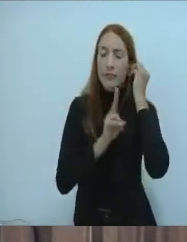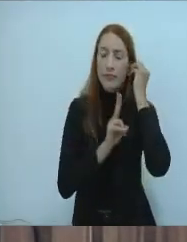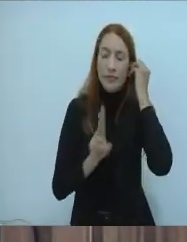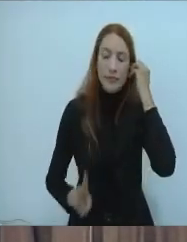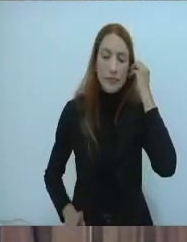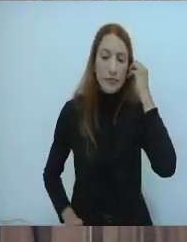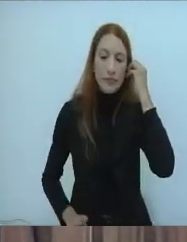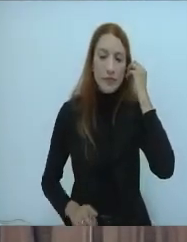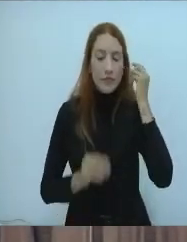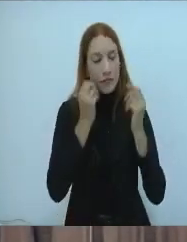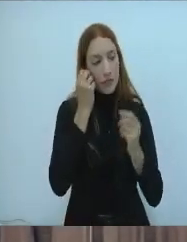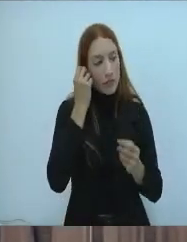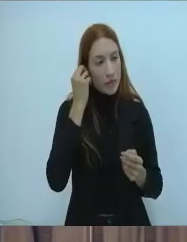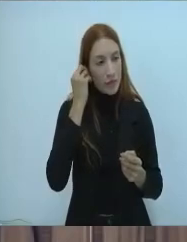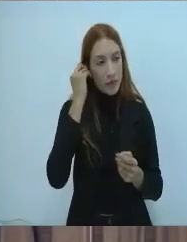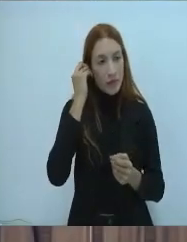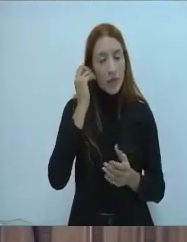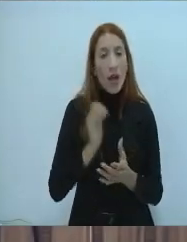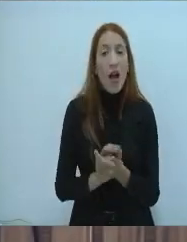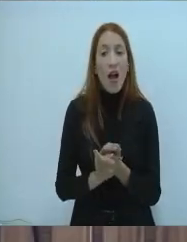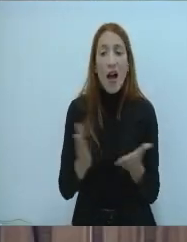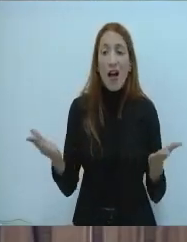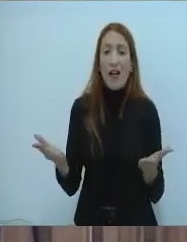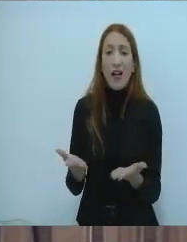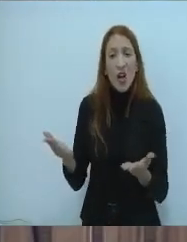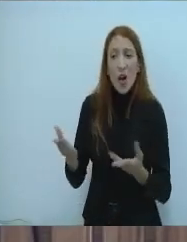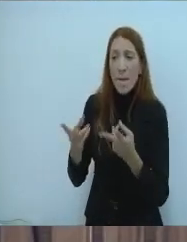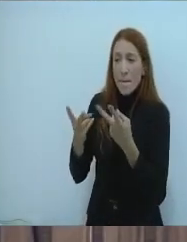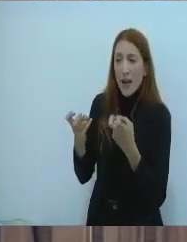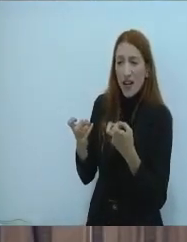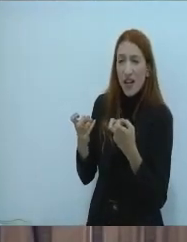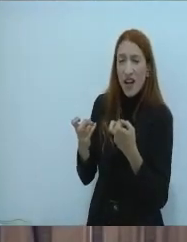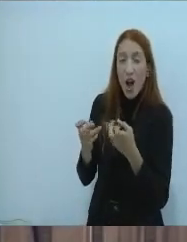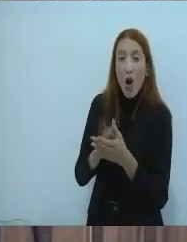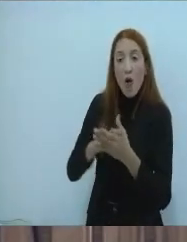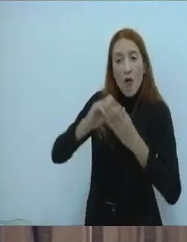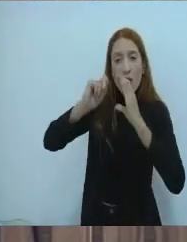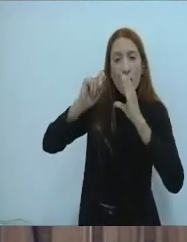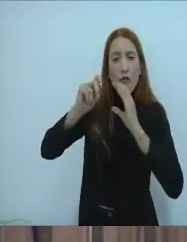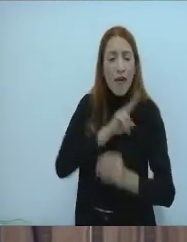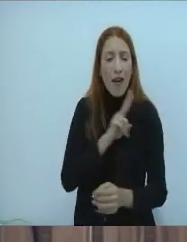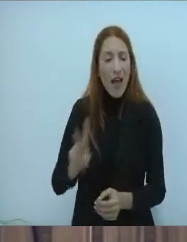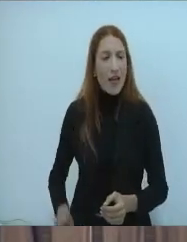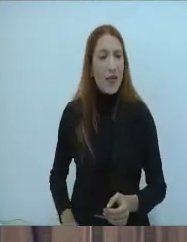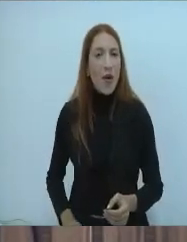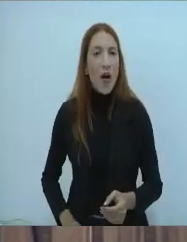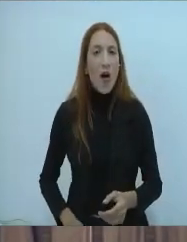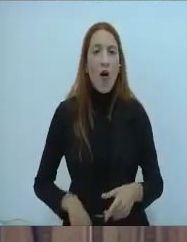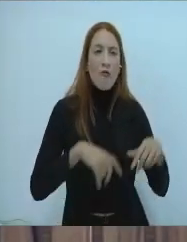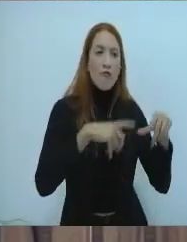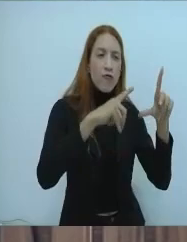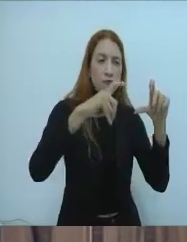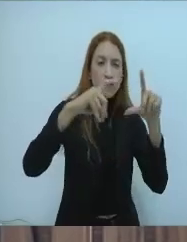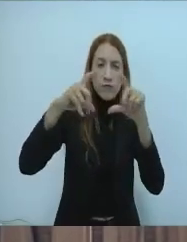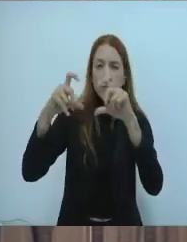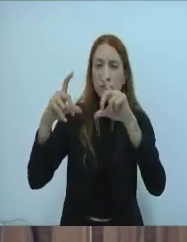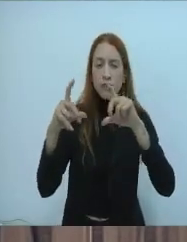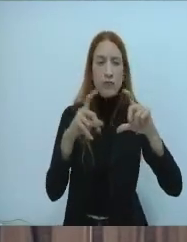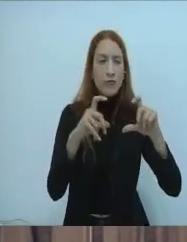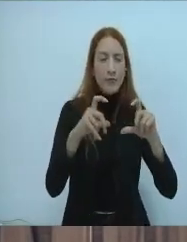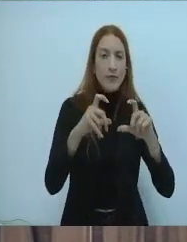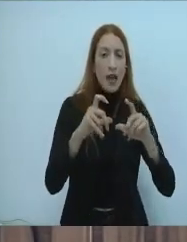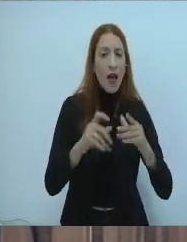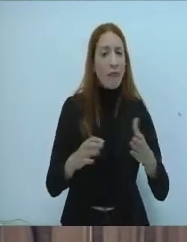Agora nós estamos vendo o vereador virá paparazzi ao invés de